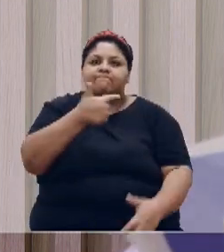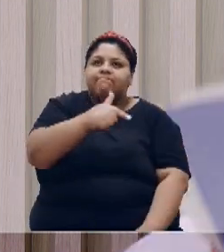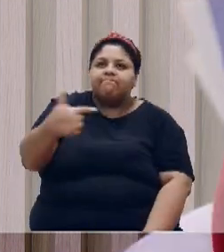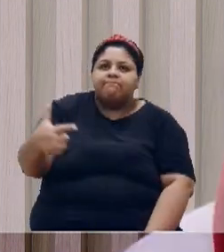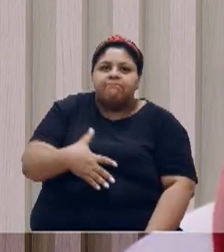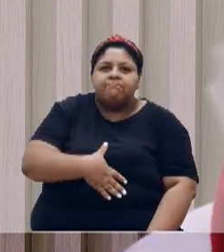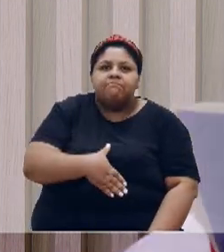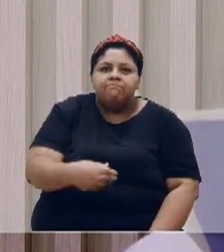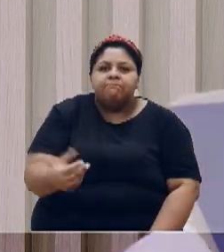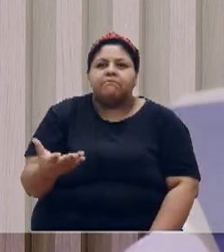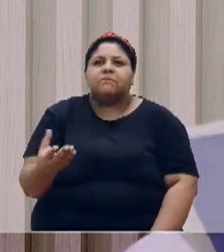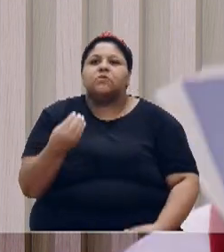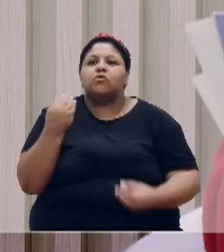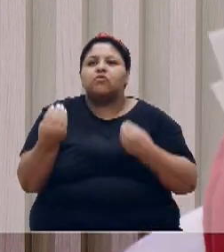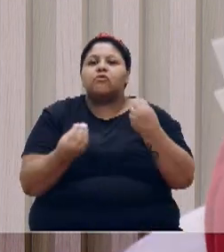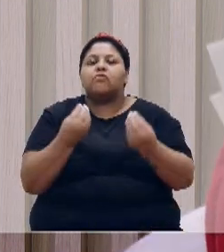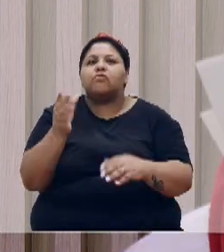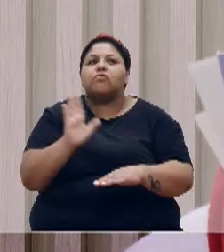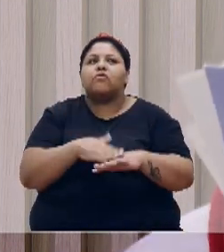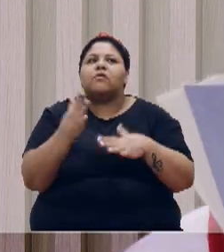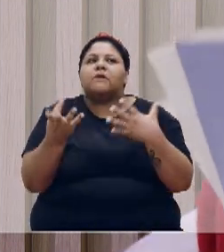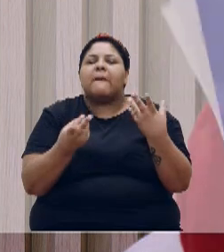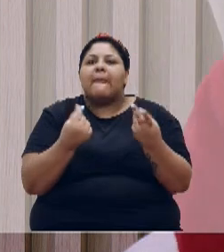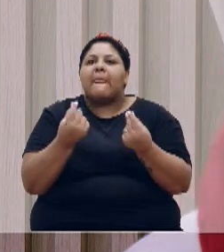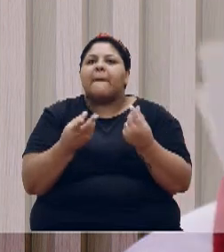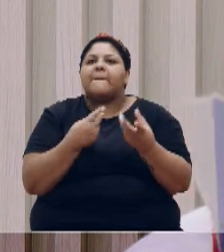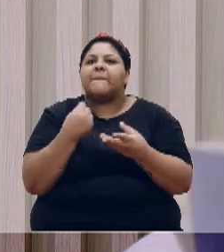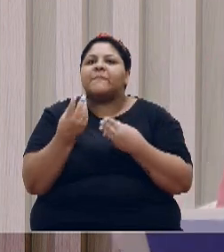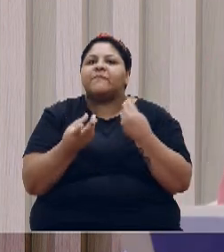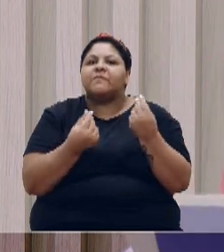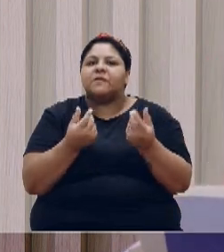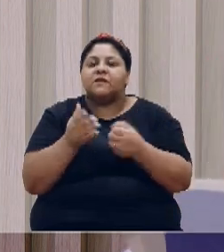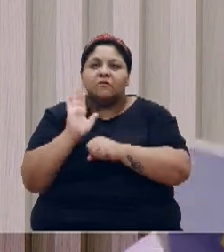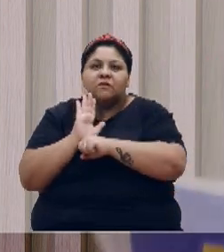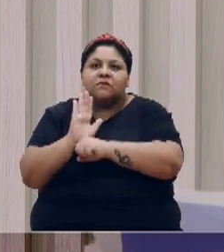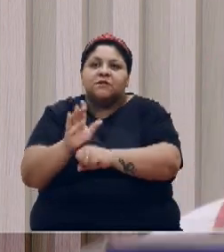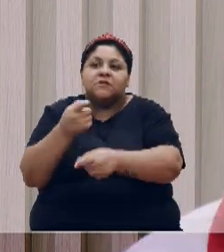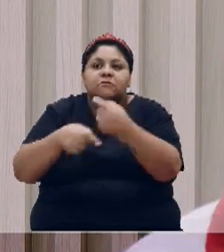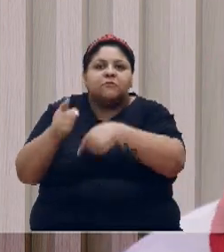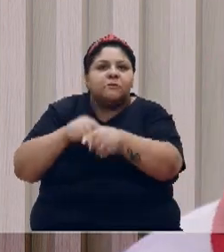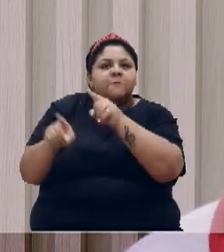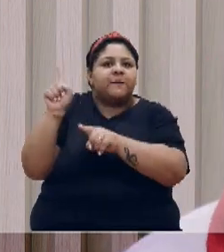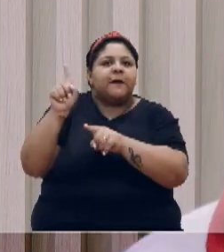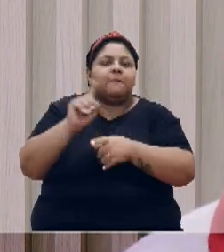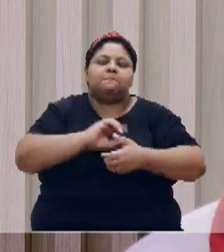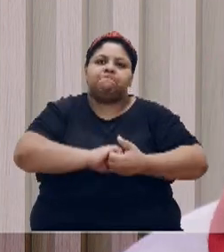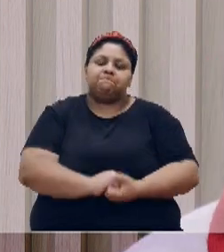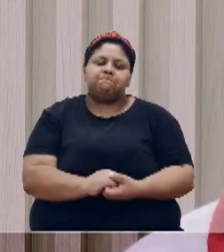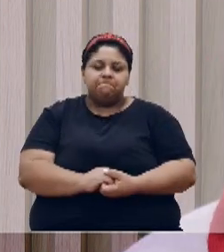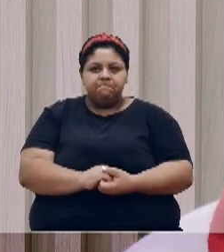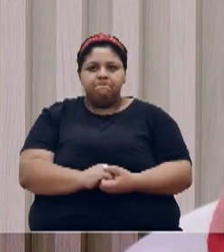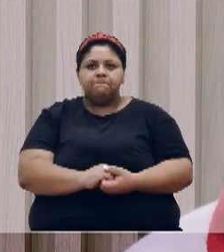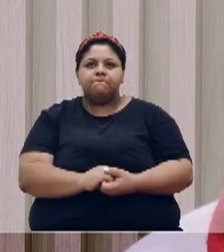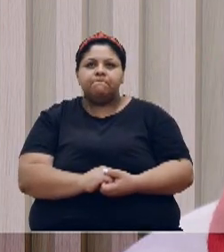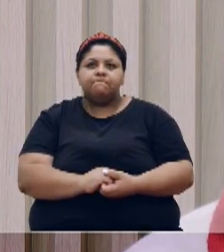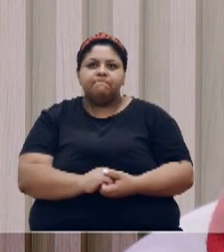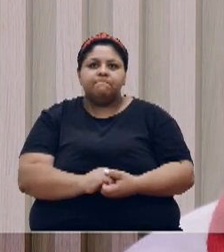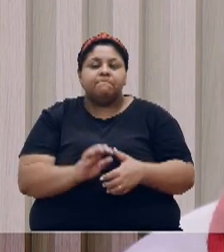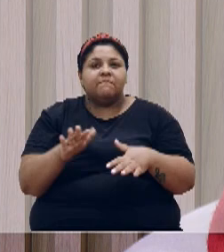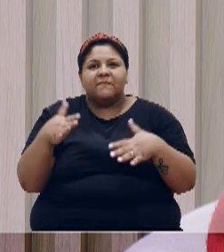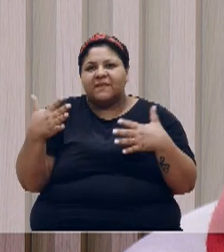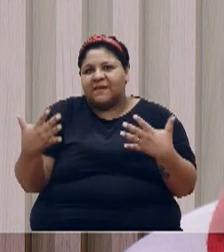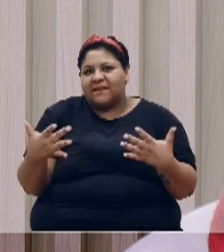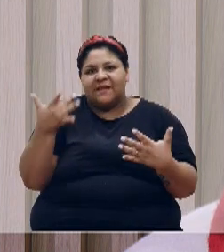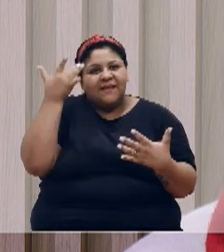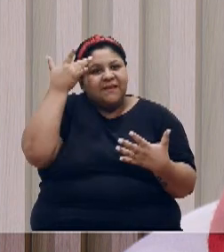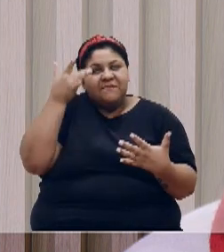filho? Né? O que mais que foi o que ajudou vocês a superar? Então, eu não sei